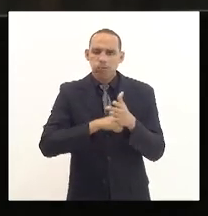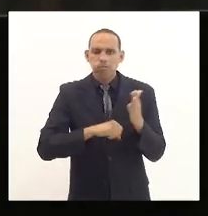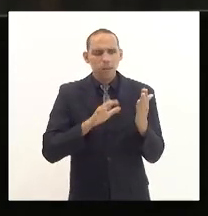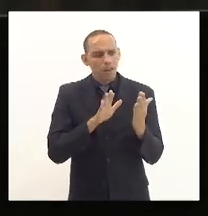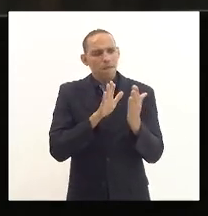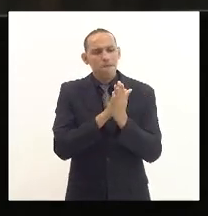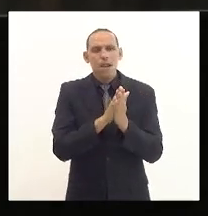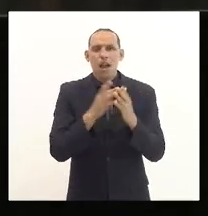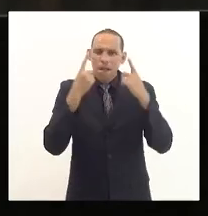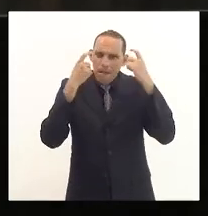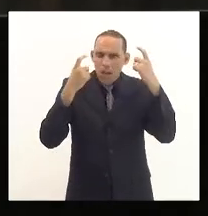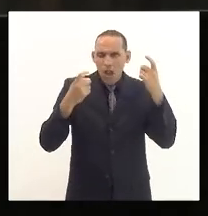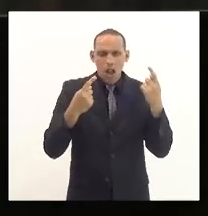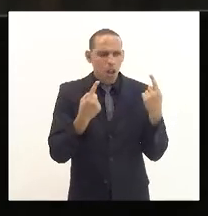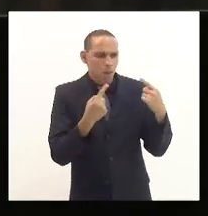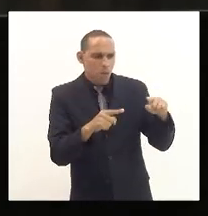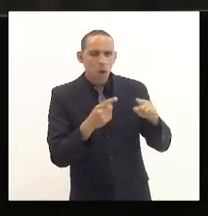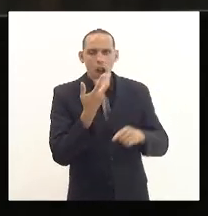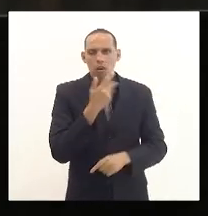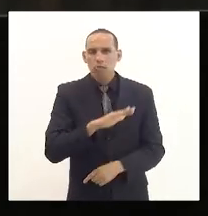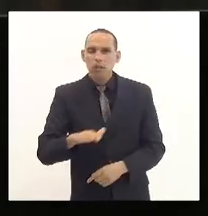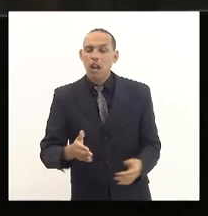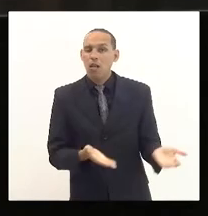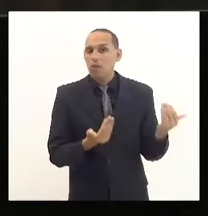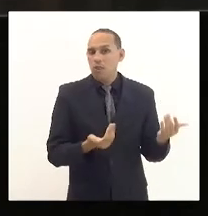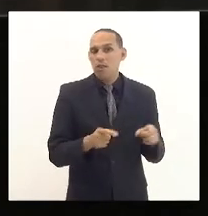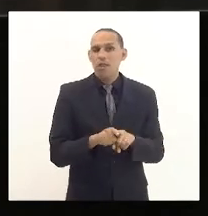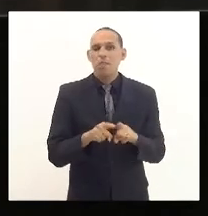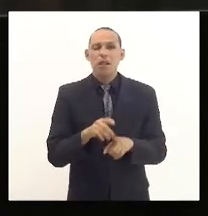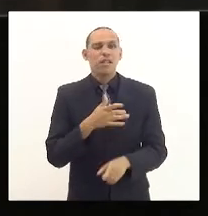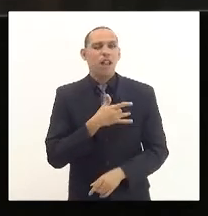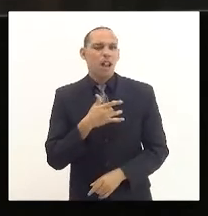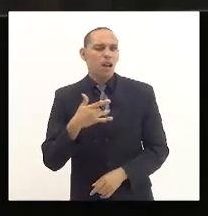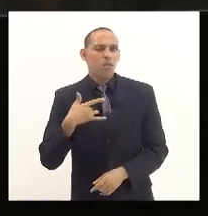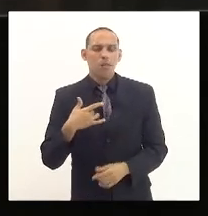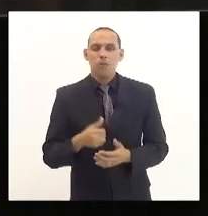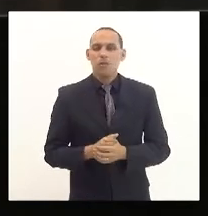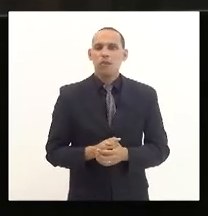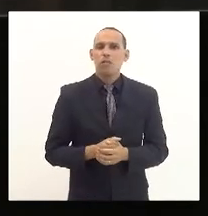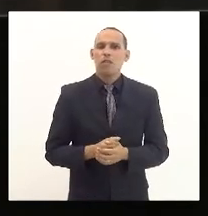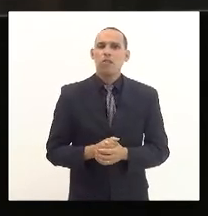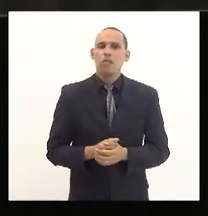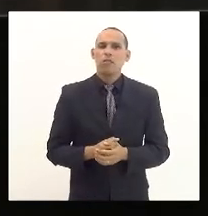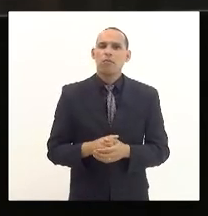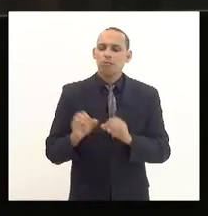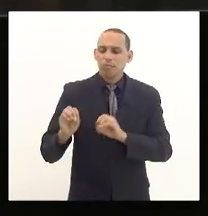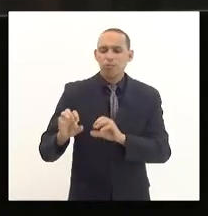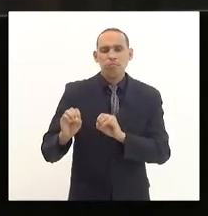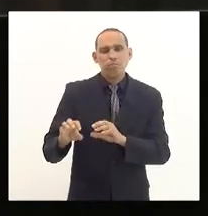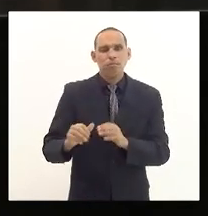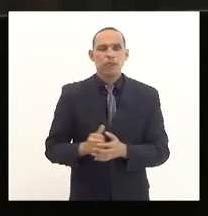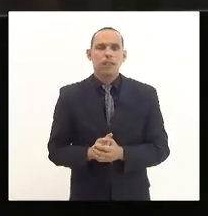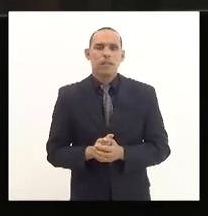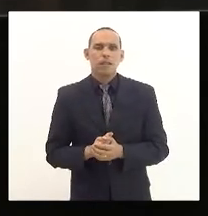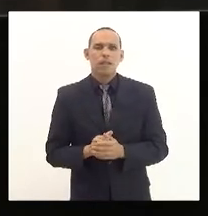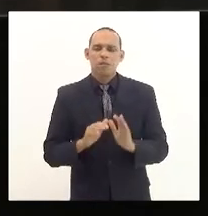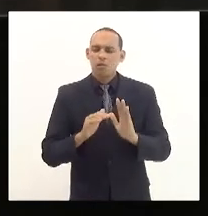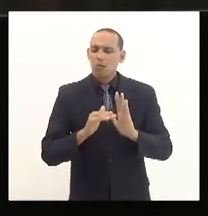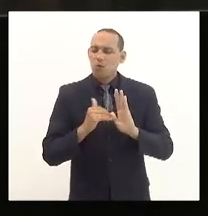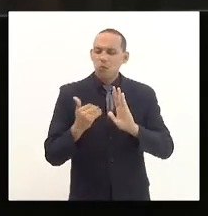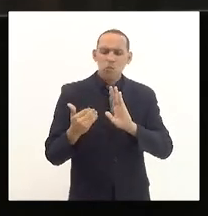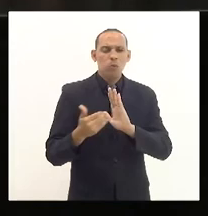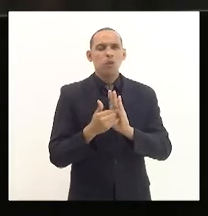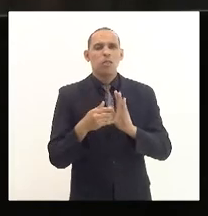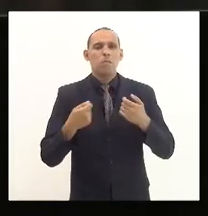violência contra criança e adolescência na questão da Saúde na questão da educação em todos os sentidos